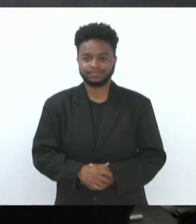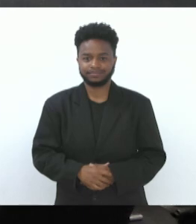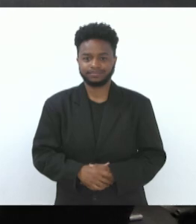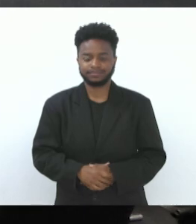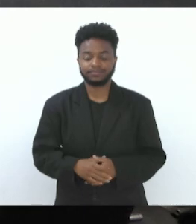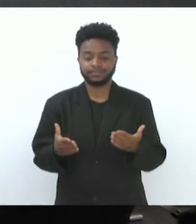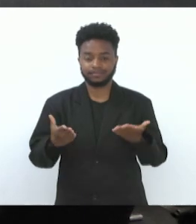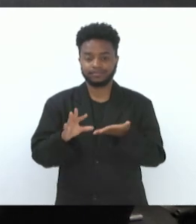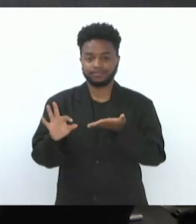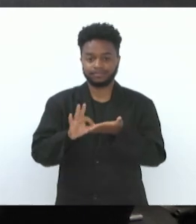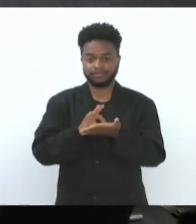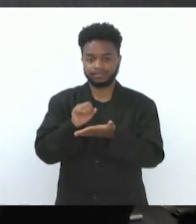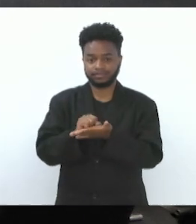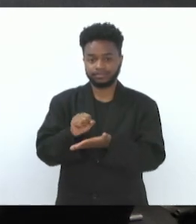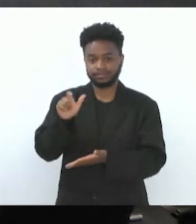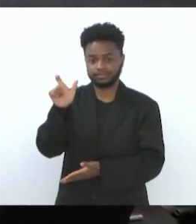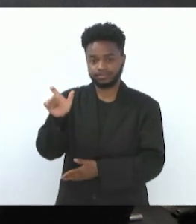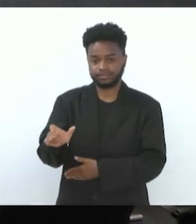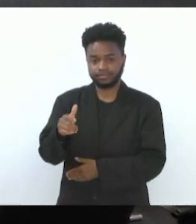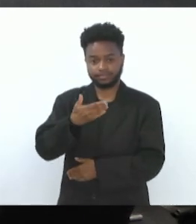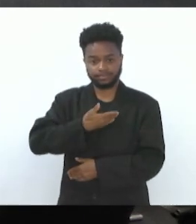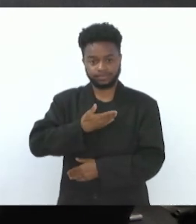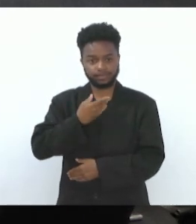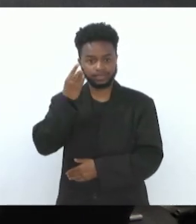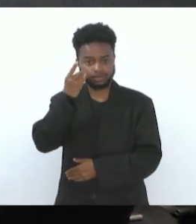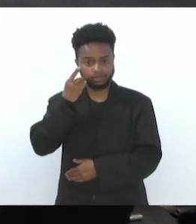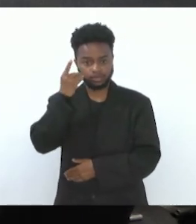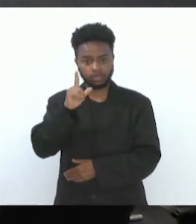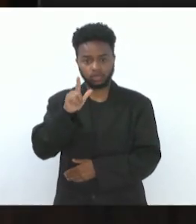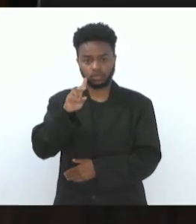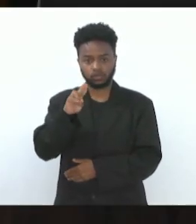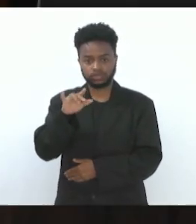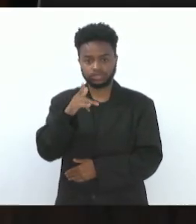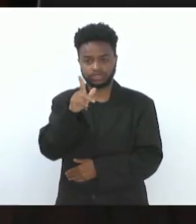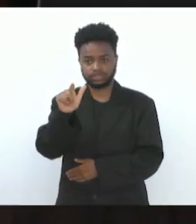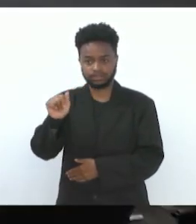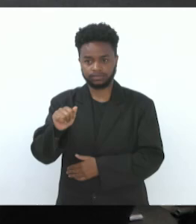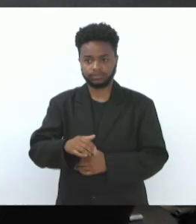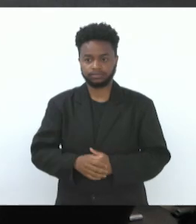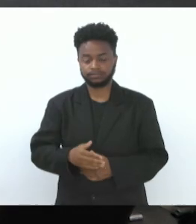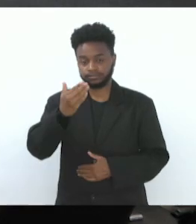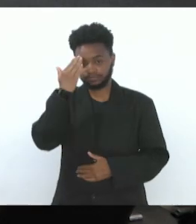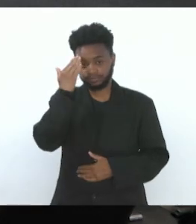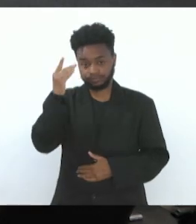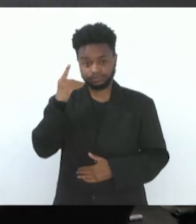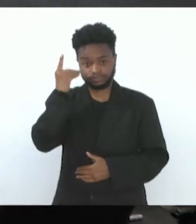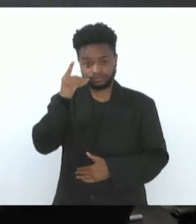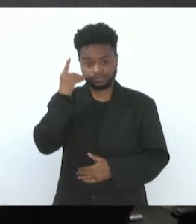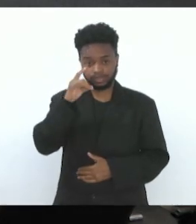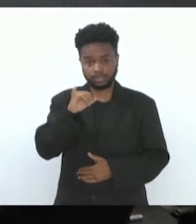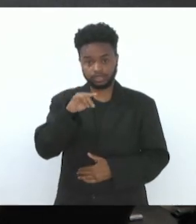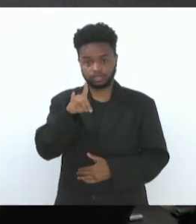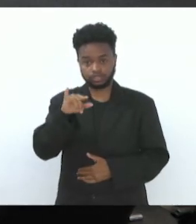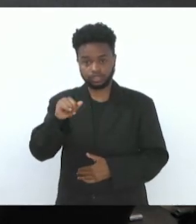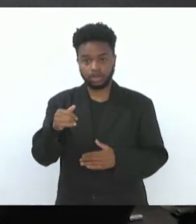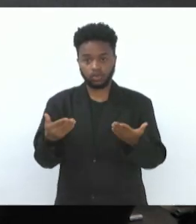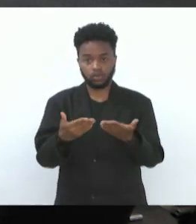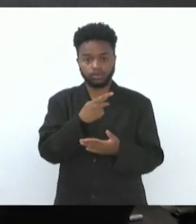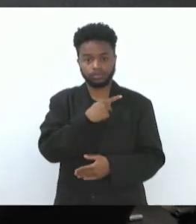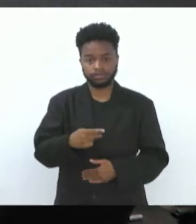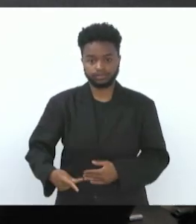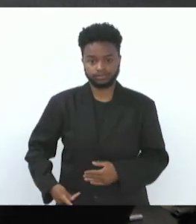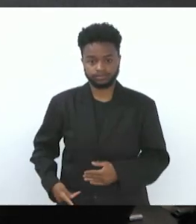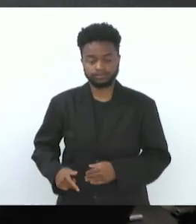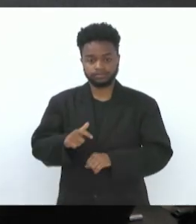Próxima oradora, nossa amiga deputada Lucinha. Muito obrigada, deputada Índia Armelau, que preside os trabalhos